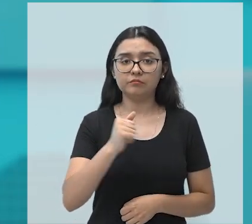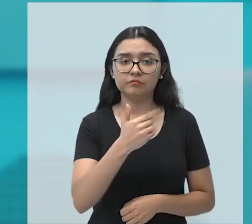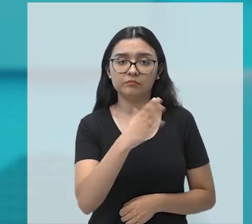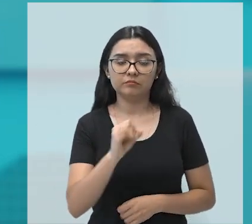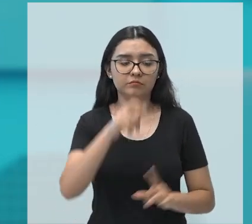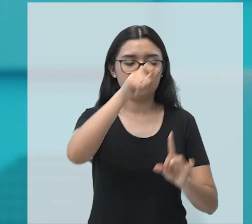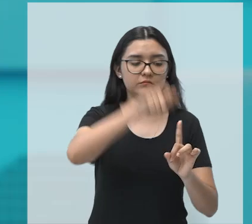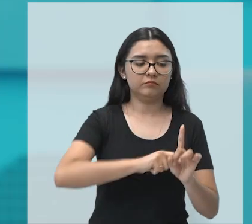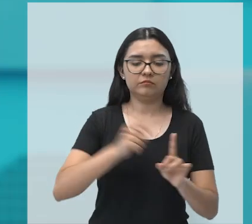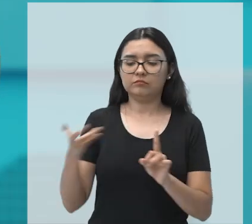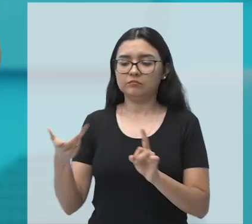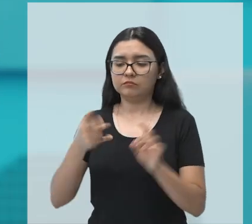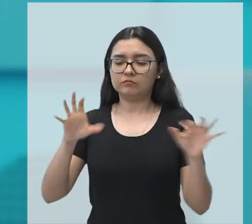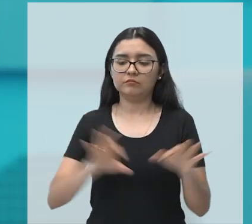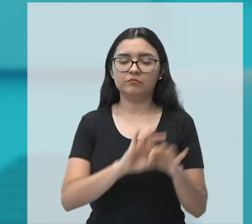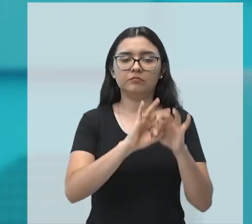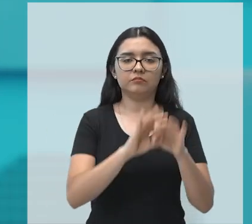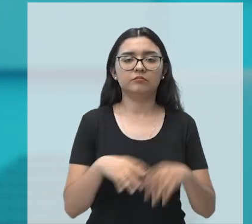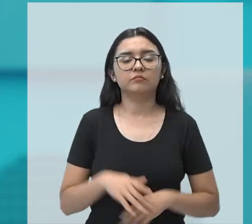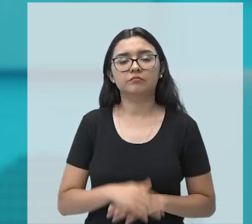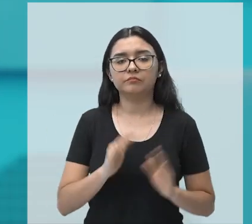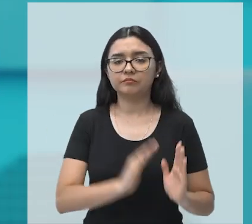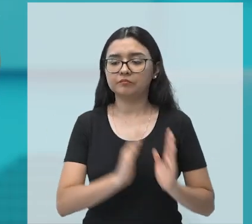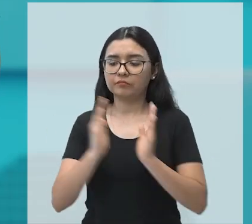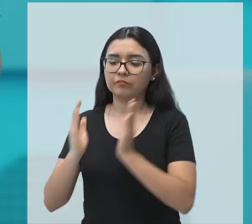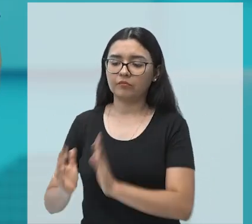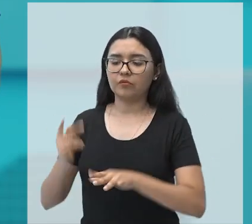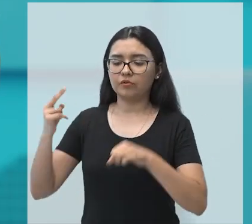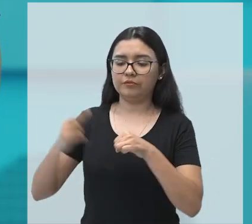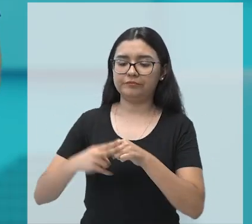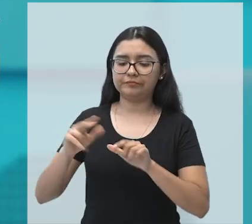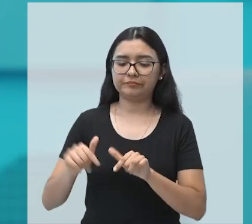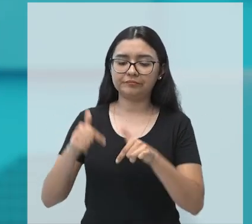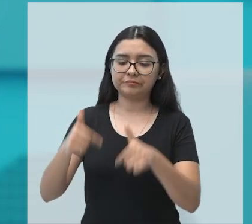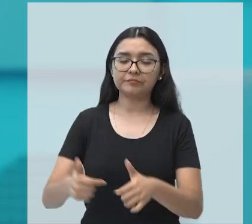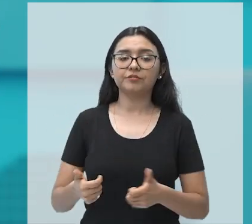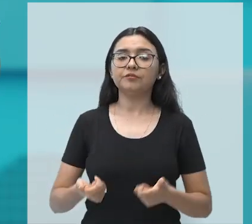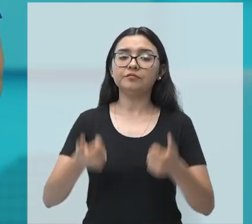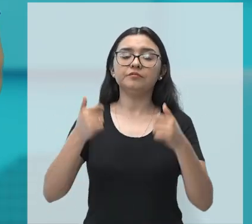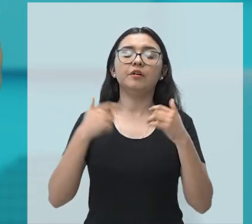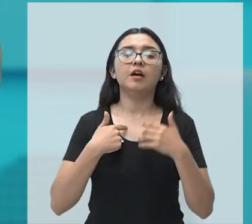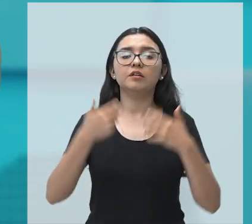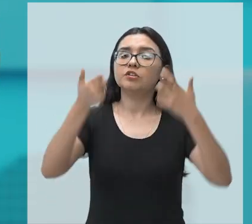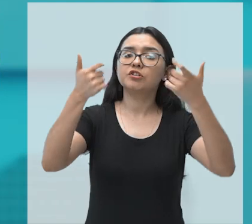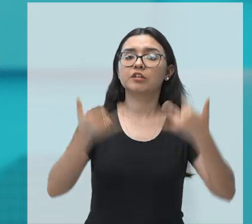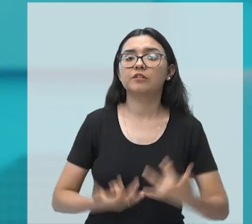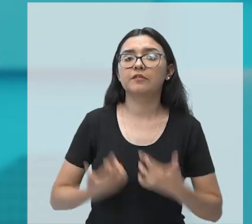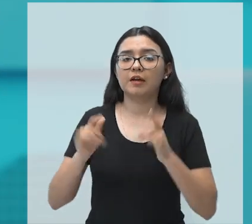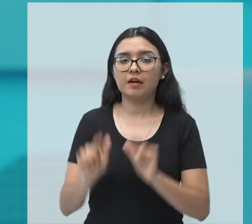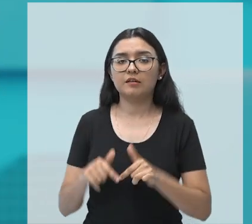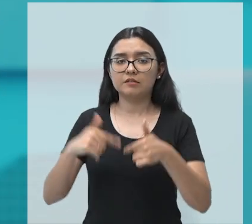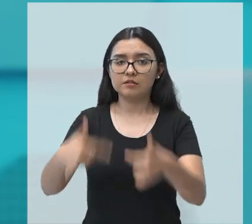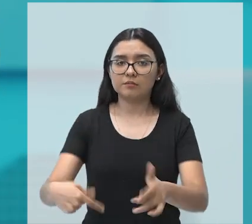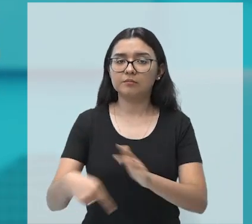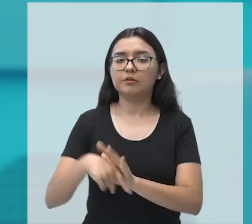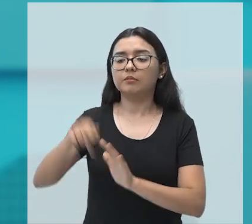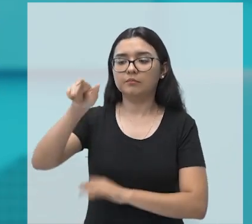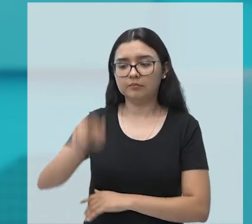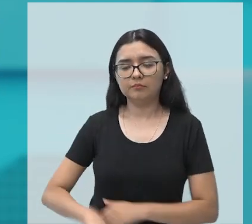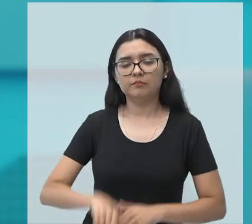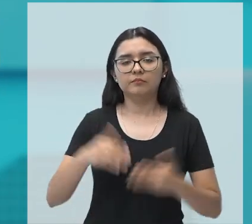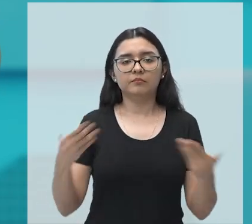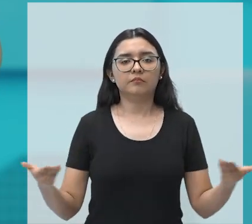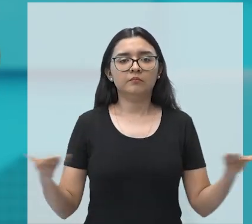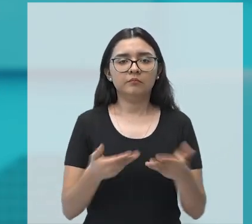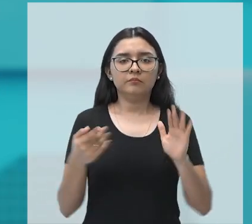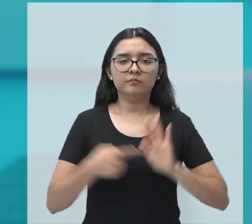uma qualidade do sujeito. Os verbos de ação não, eles descrevem qual é a ação que esse sujeito está fazendo, tá certo? Agora eu vou